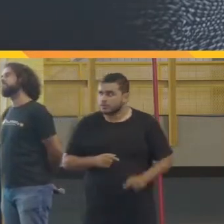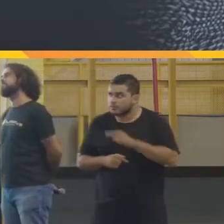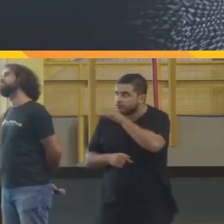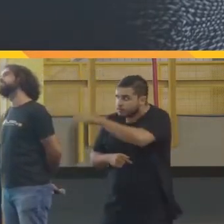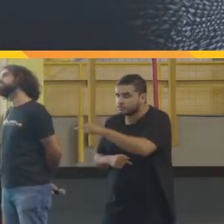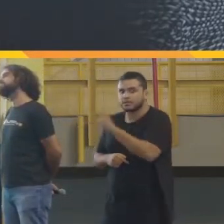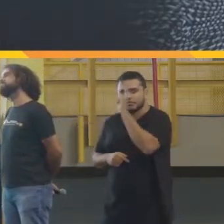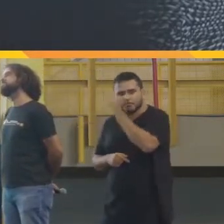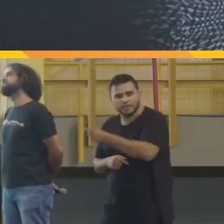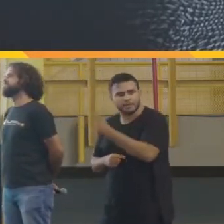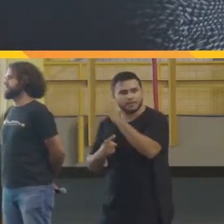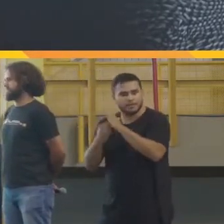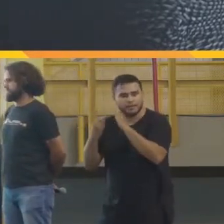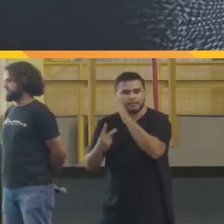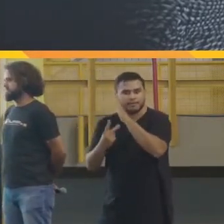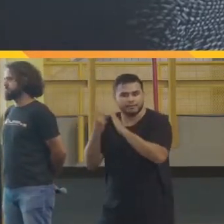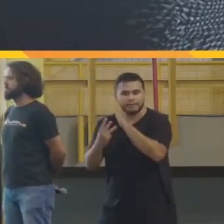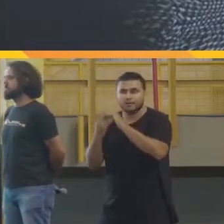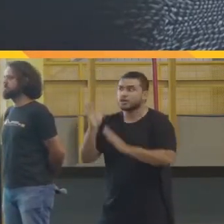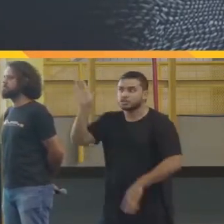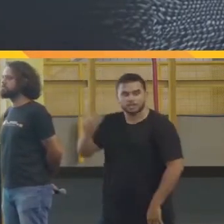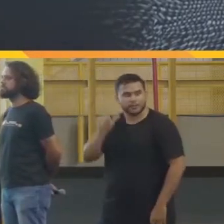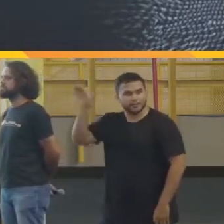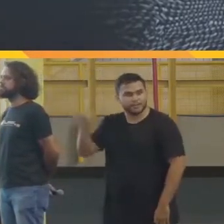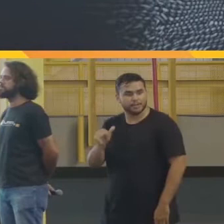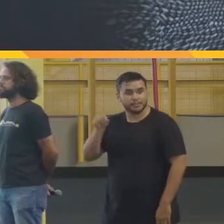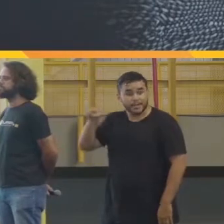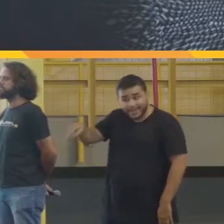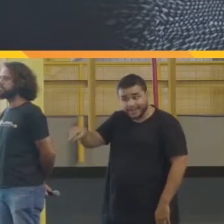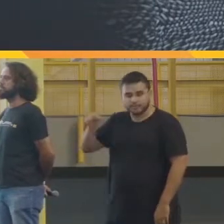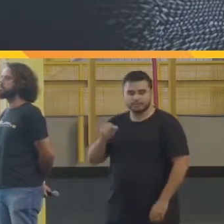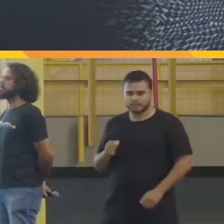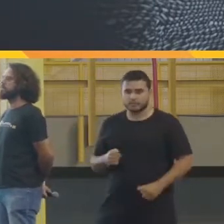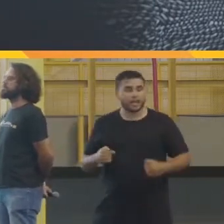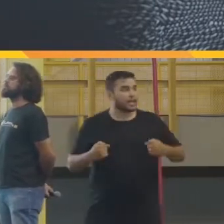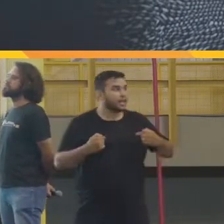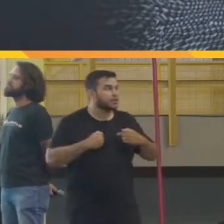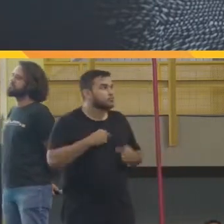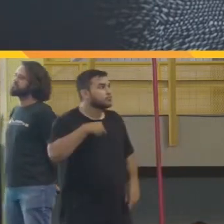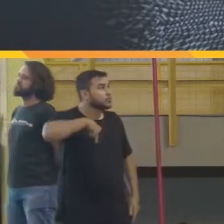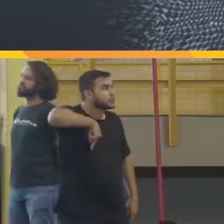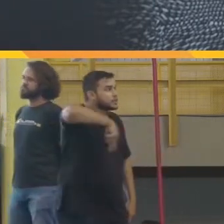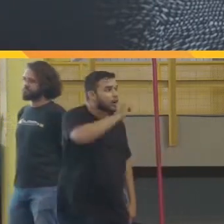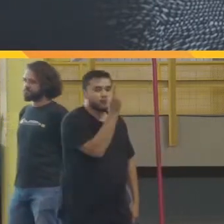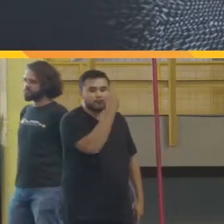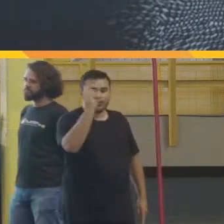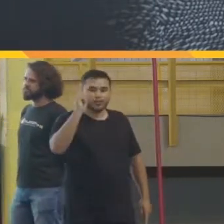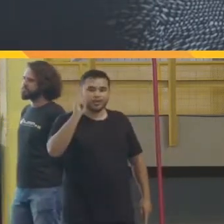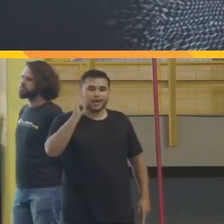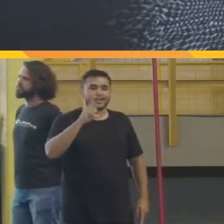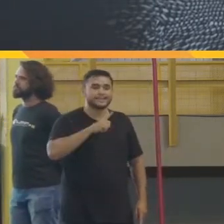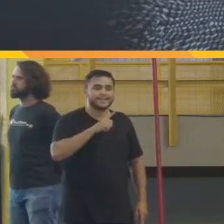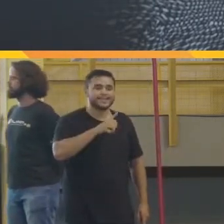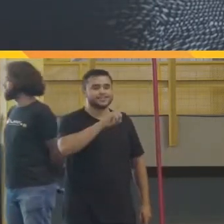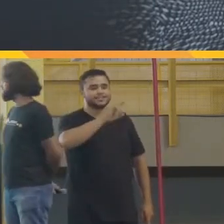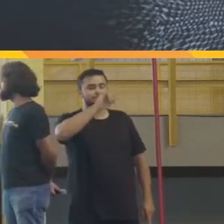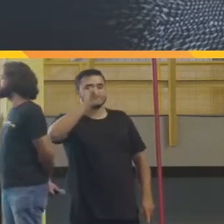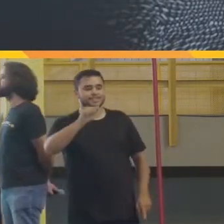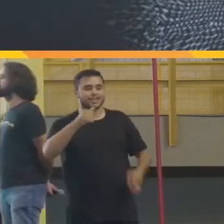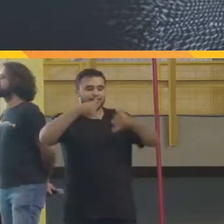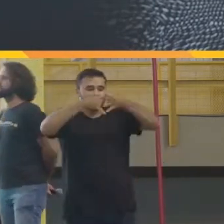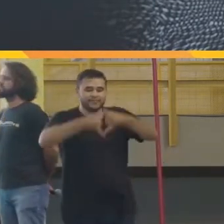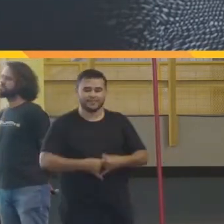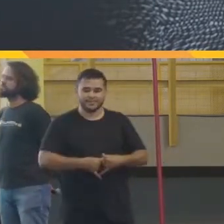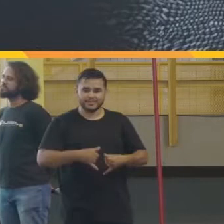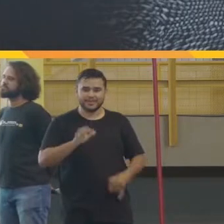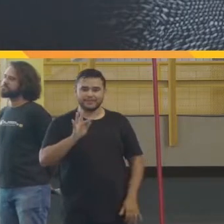mais. Com que Dom Pedro responde com o famoso dia do fico. Se é para o